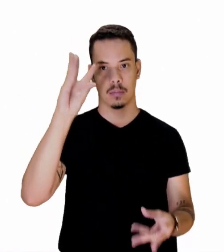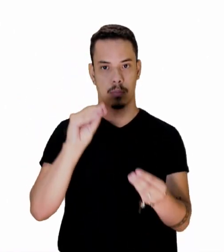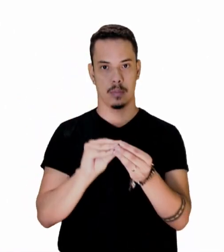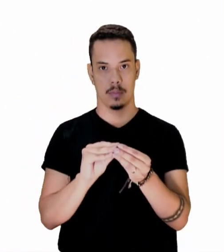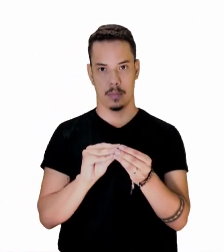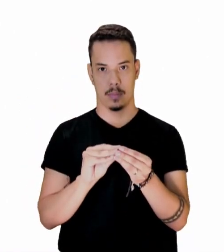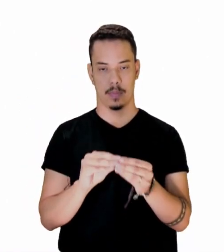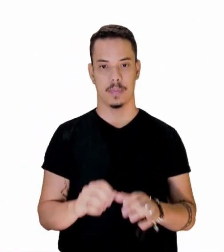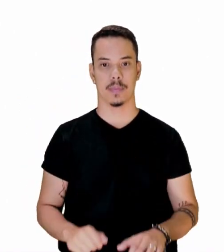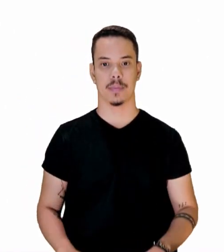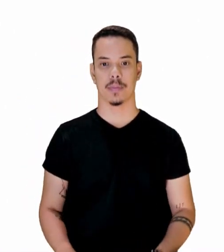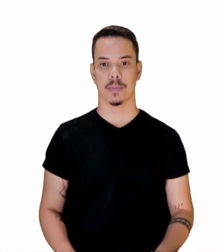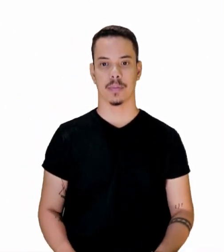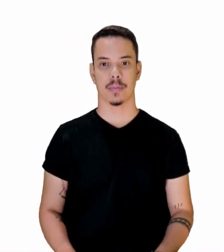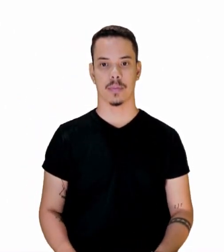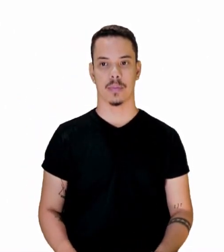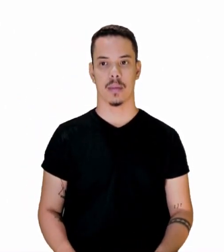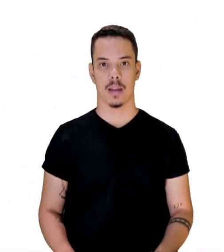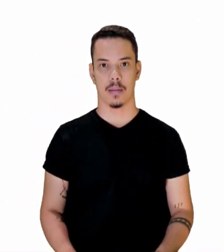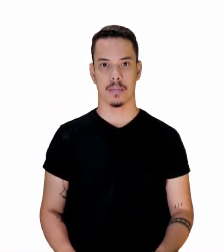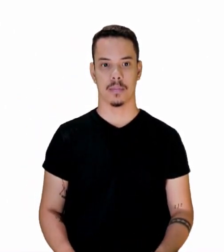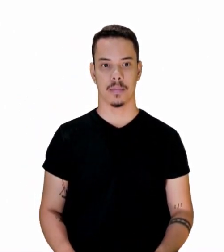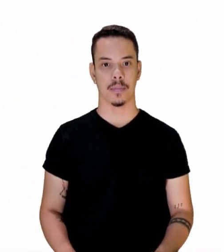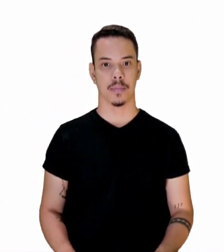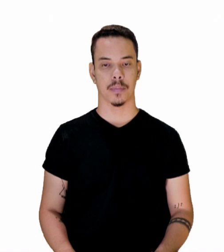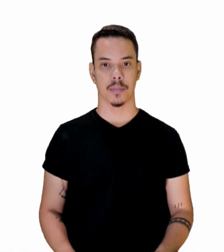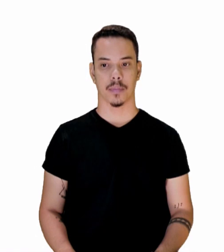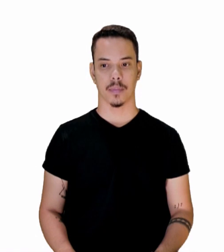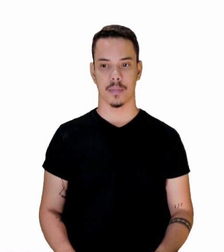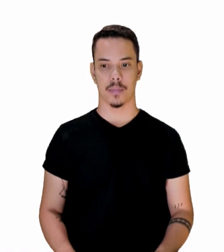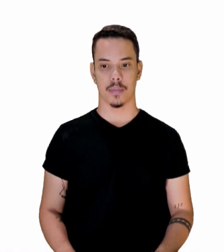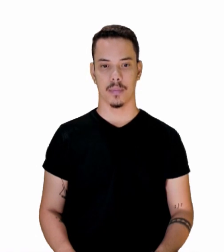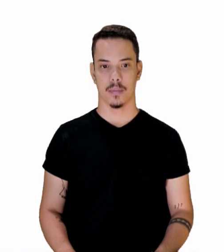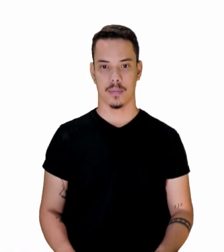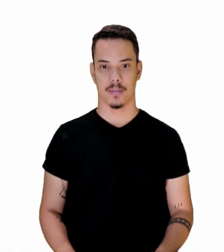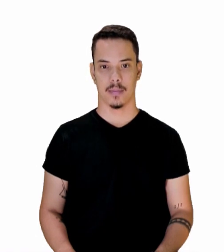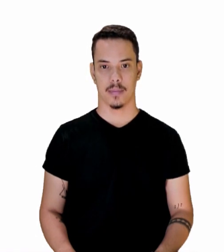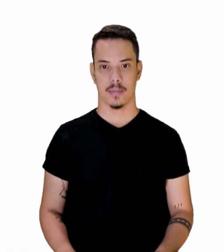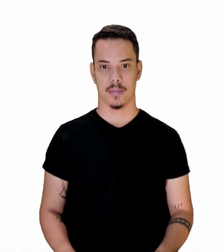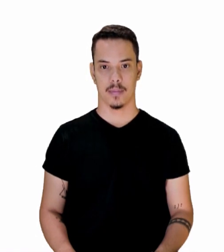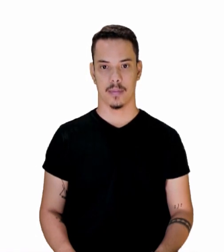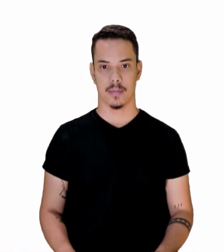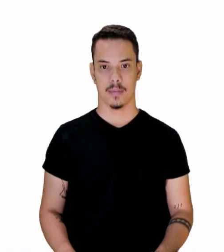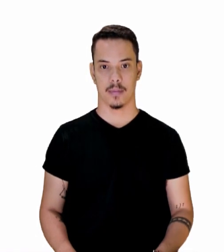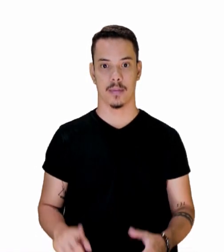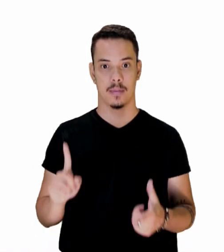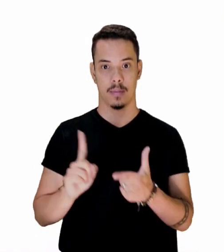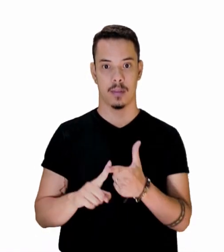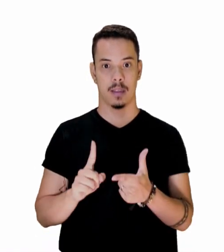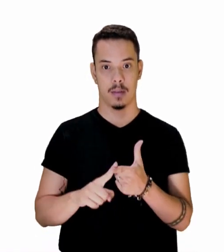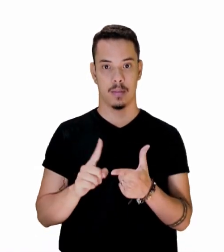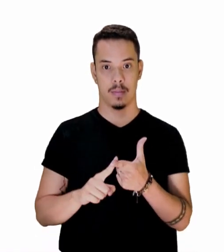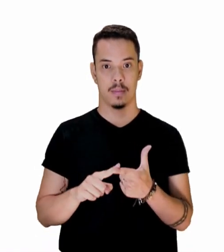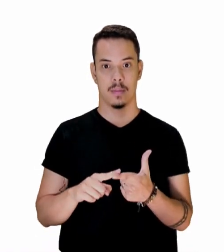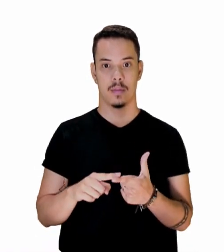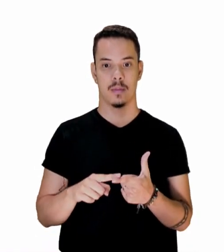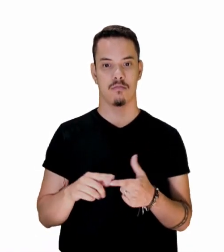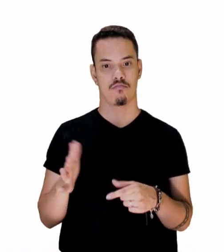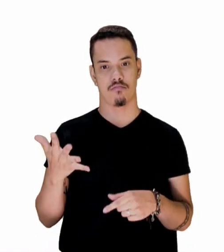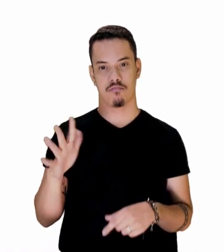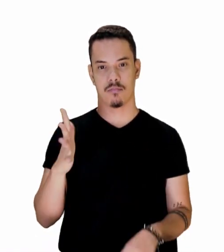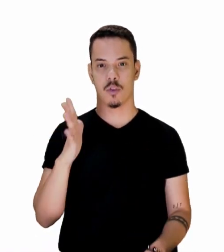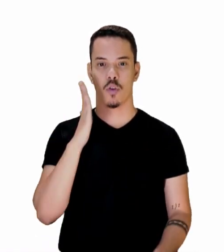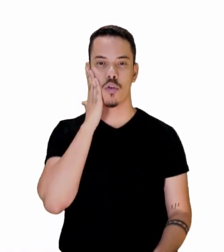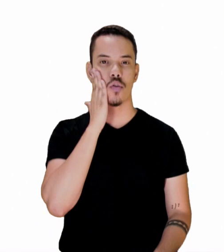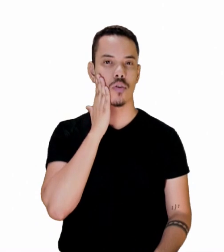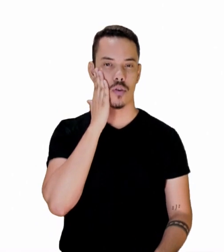oculto, né? Quem tá omisso na oração? Implícito, o pronome nós. E zeugma, presta atenção